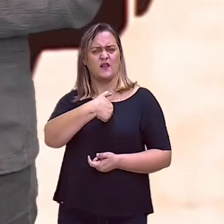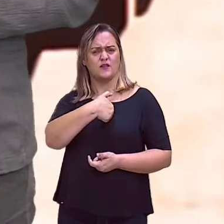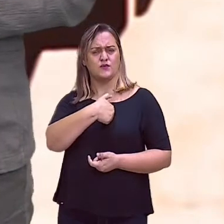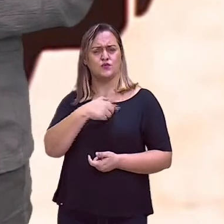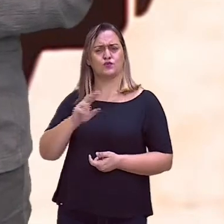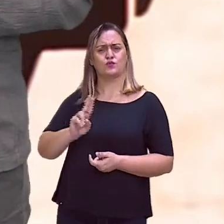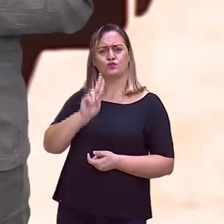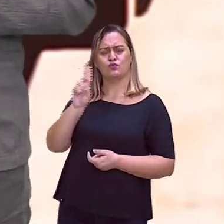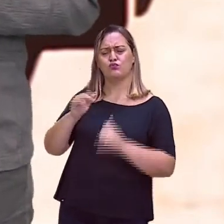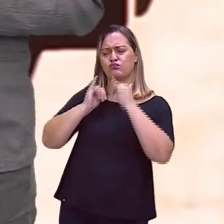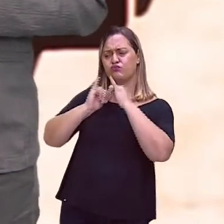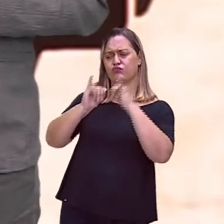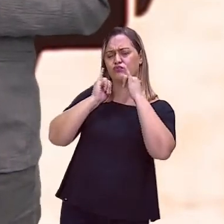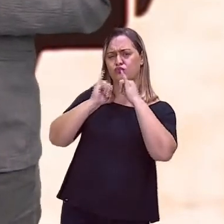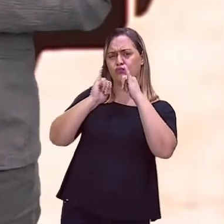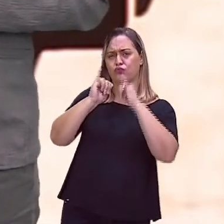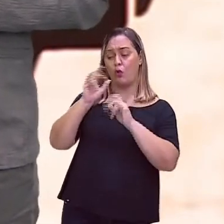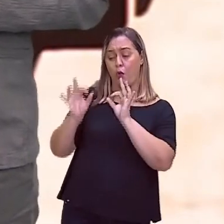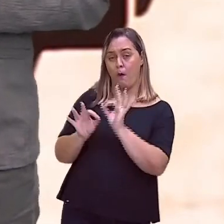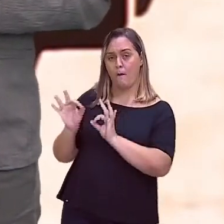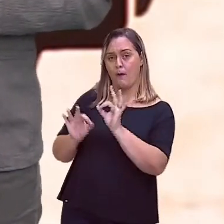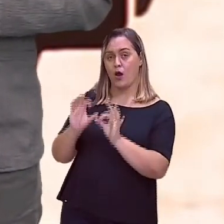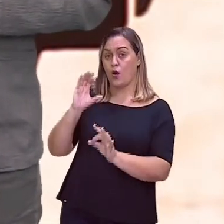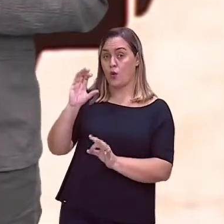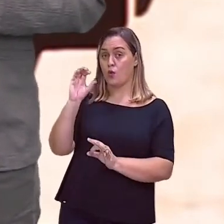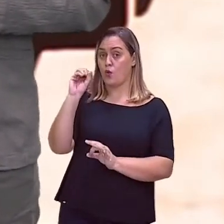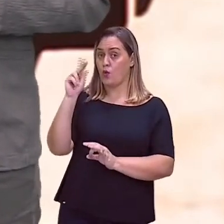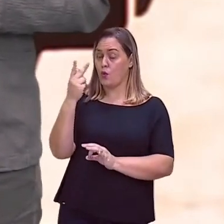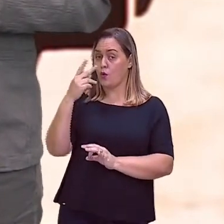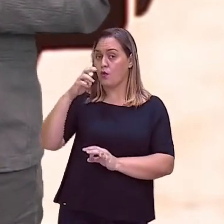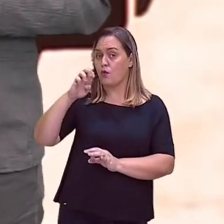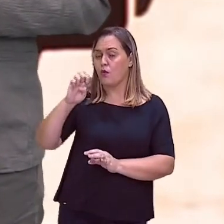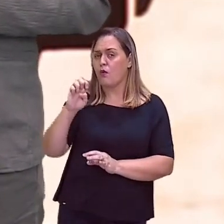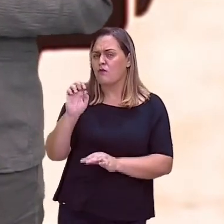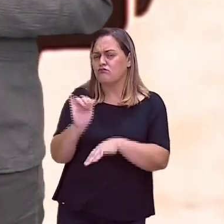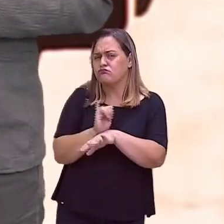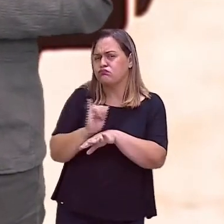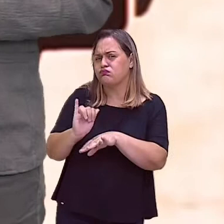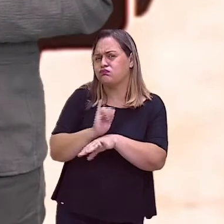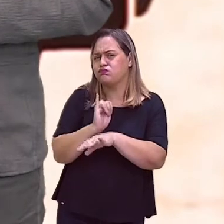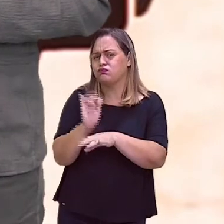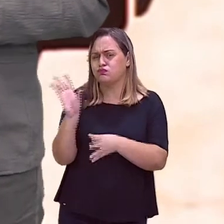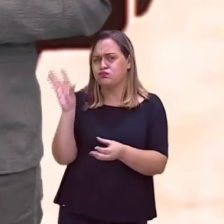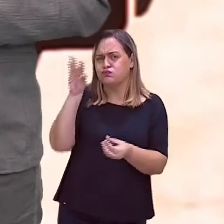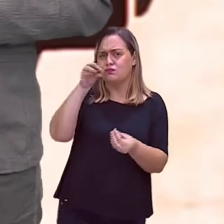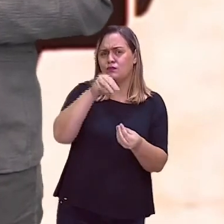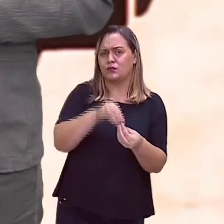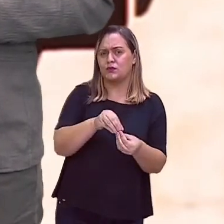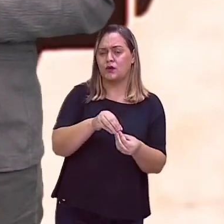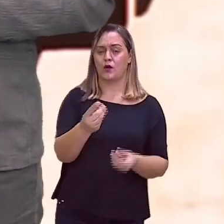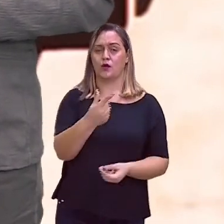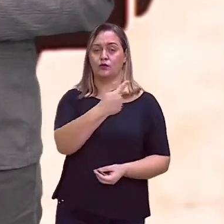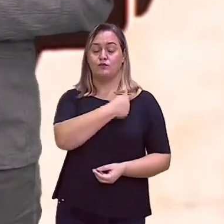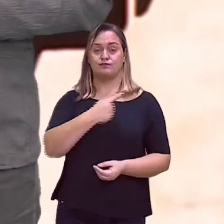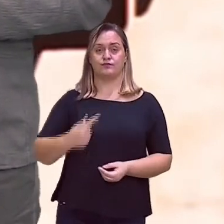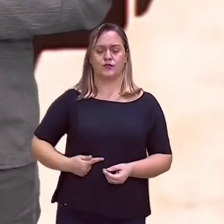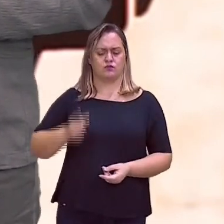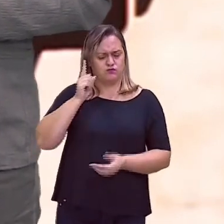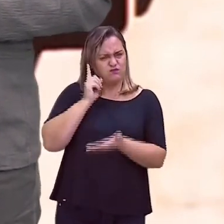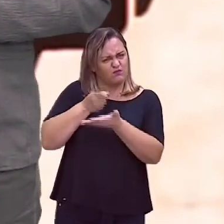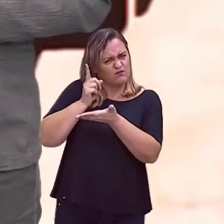utilizou-se da divulgação do Plano COI como estratégia para implantar o regime autoritário. O